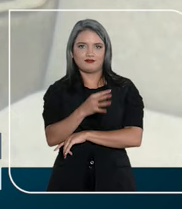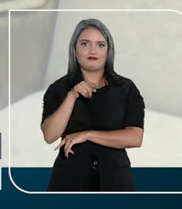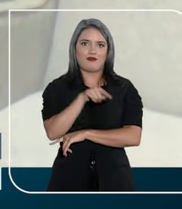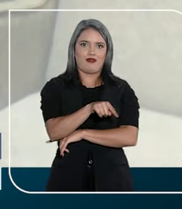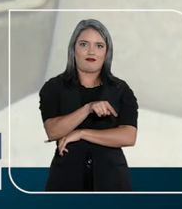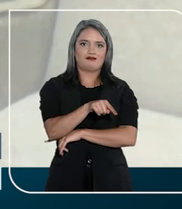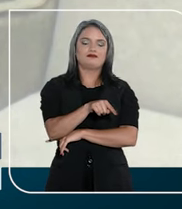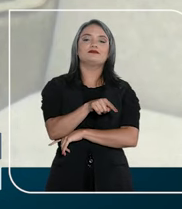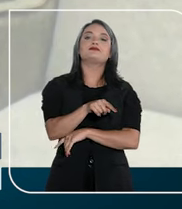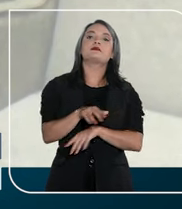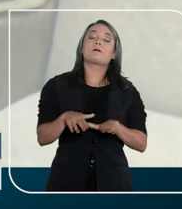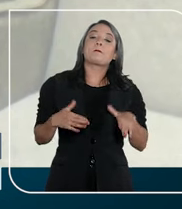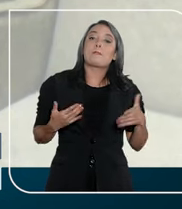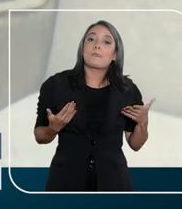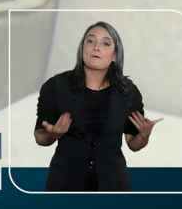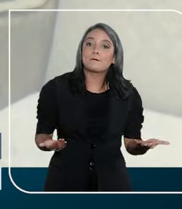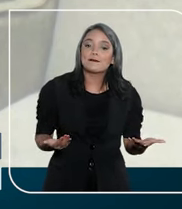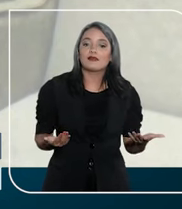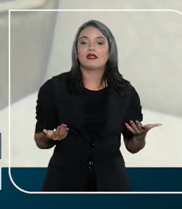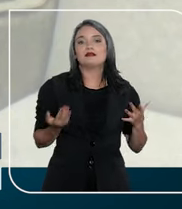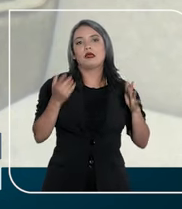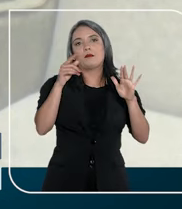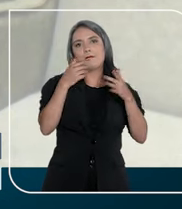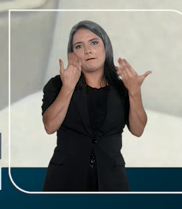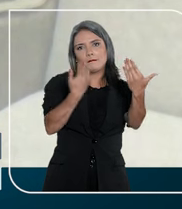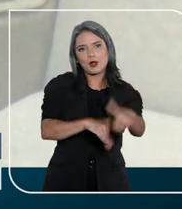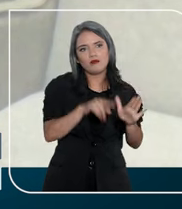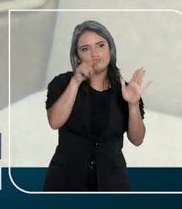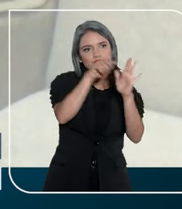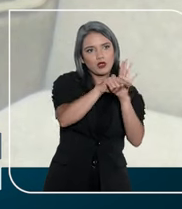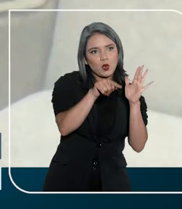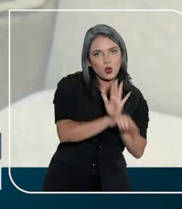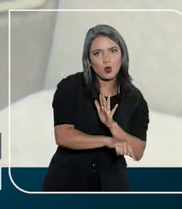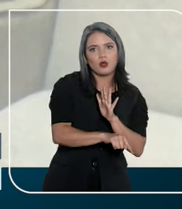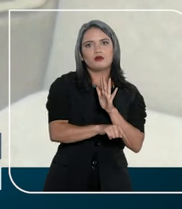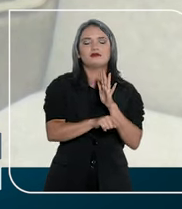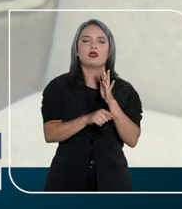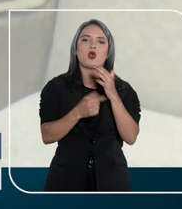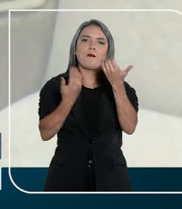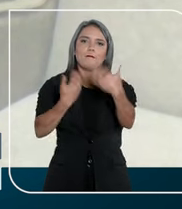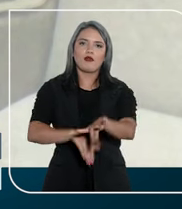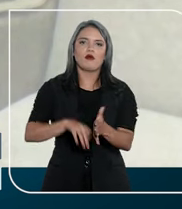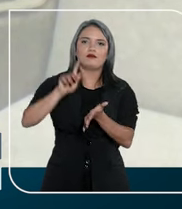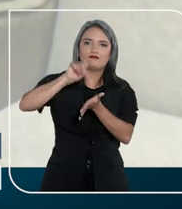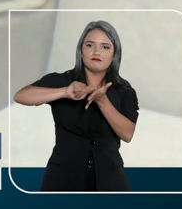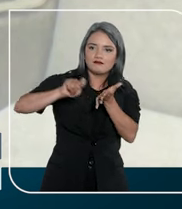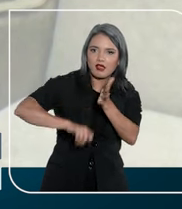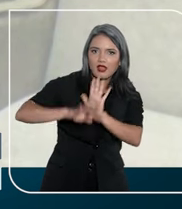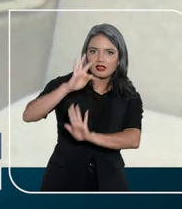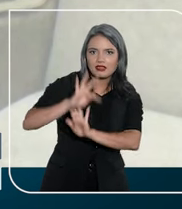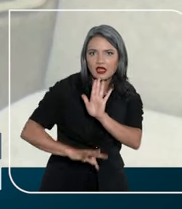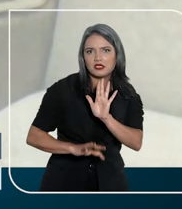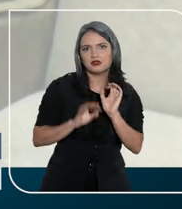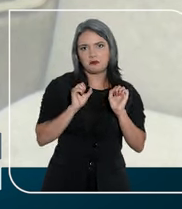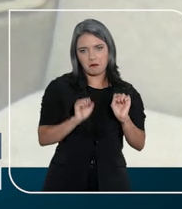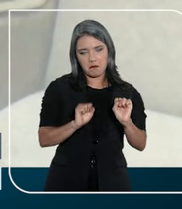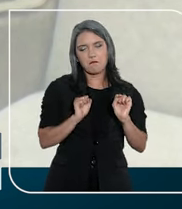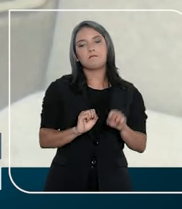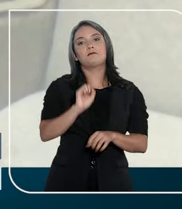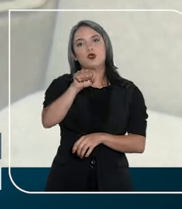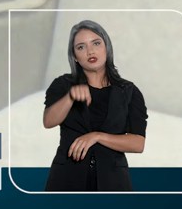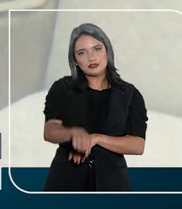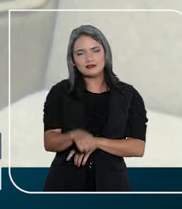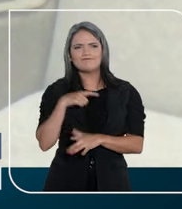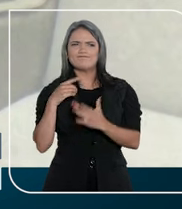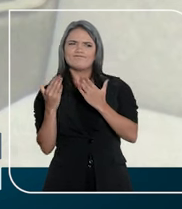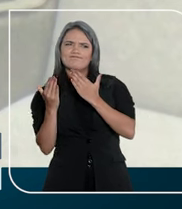Então, questões objetivas, questões discursivas, todas elas podem estar sujeitas a questionamentos, desde